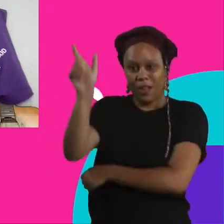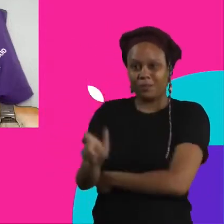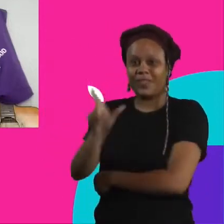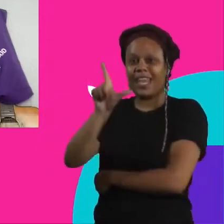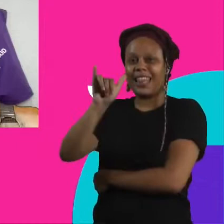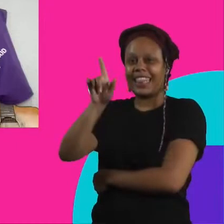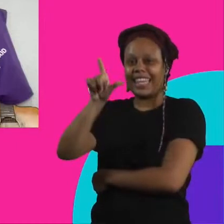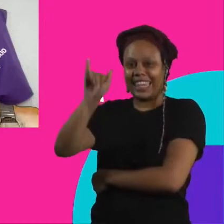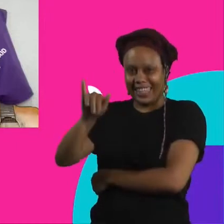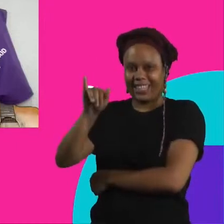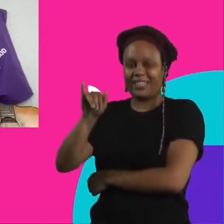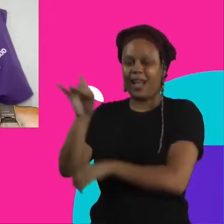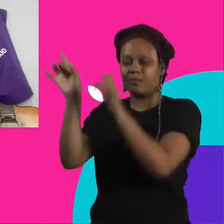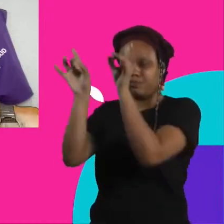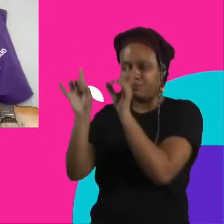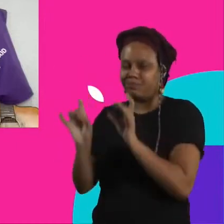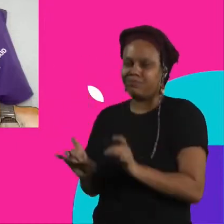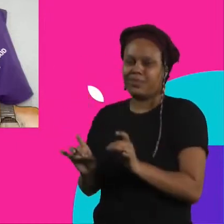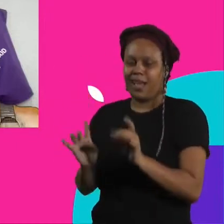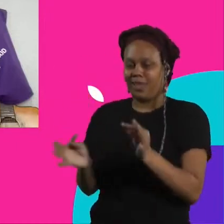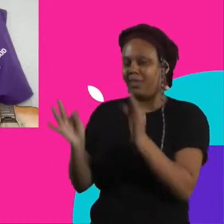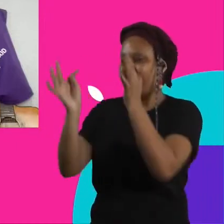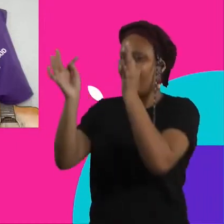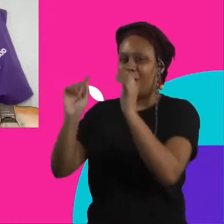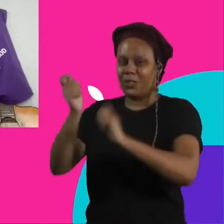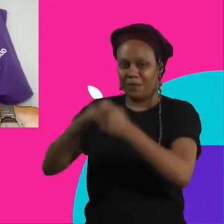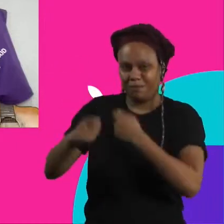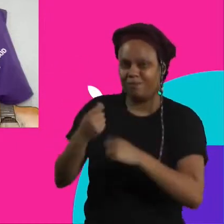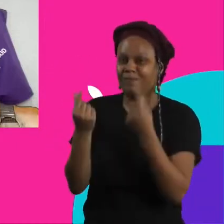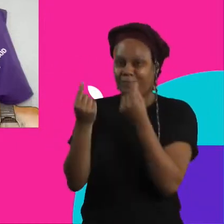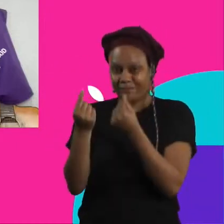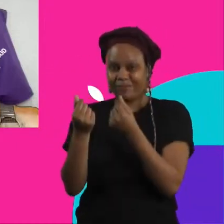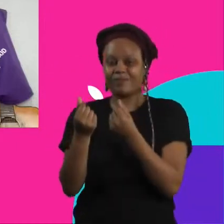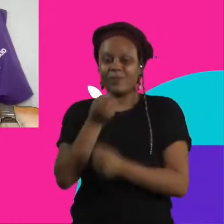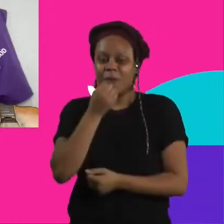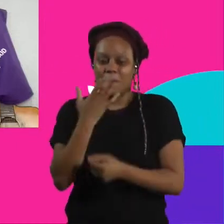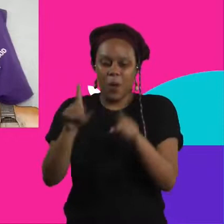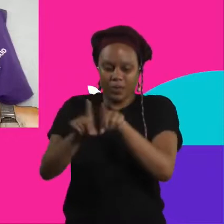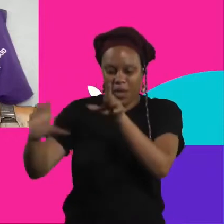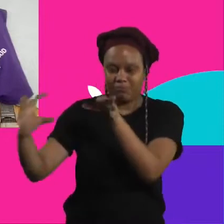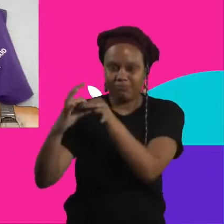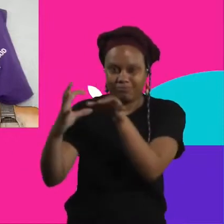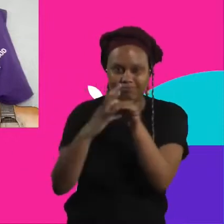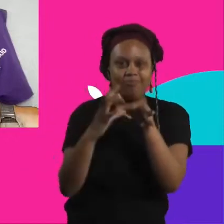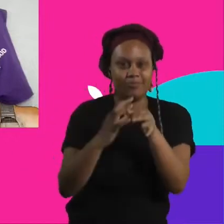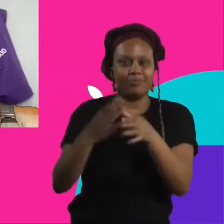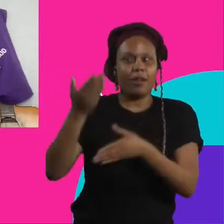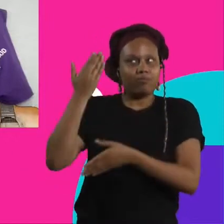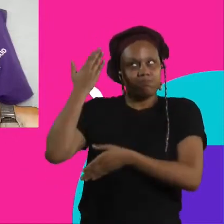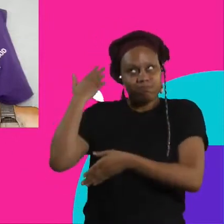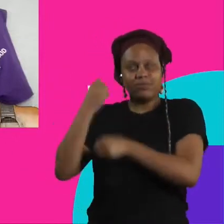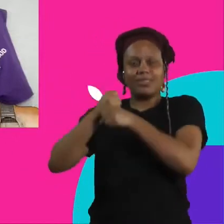super especialista nessas tecnologias financeiras, que eu tive o prazer também de conectar com o Social Good alguns anos atrás, e hoje